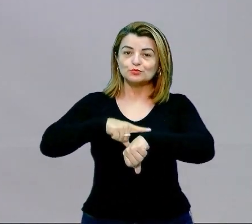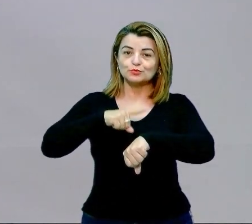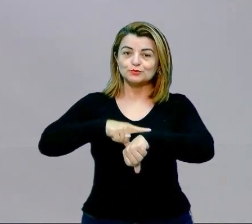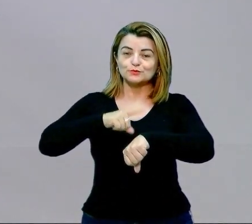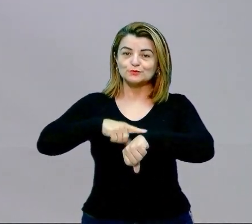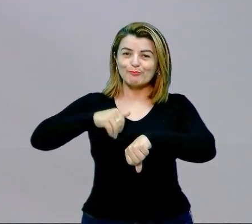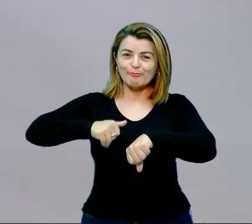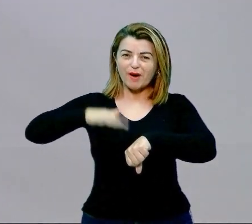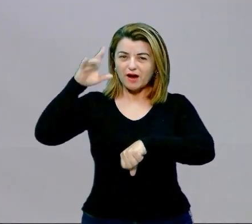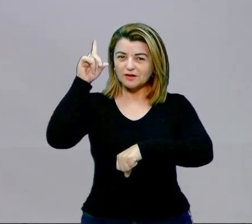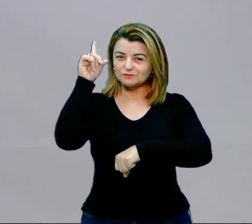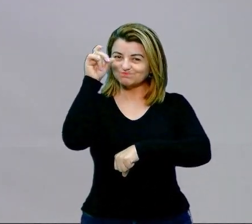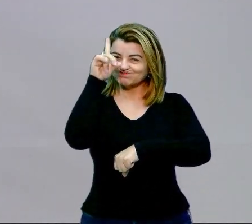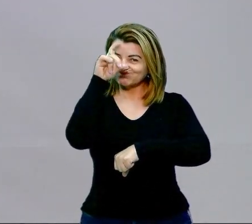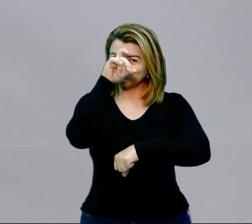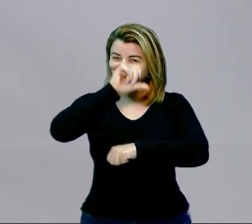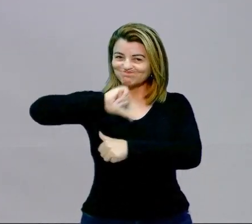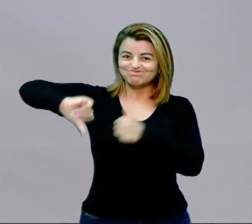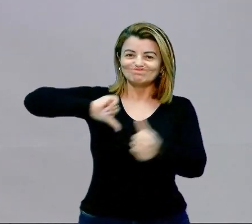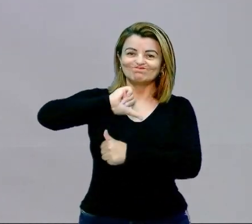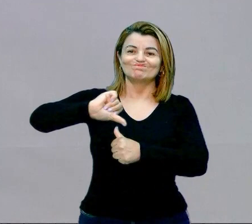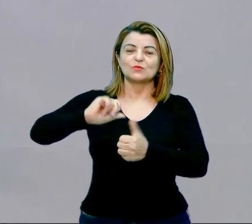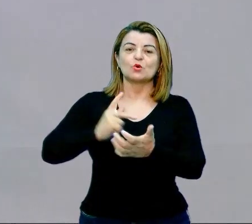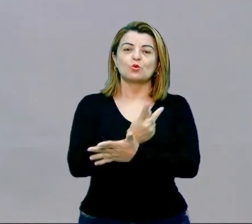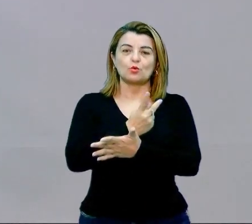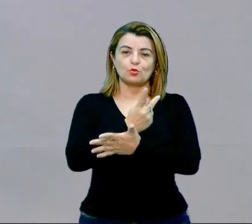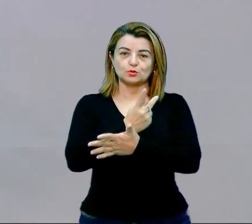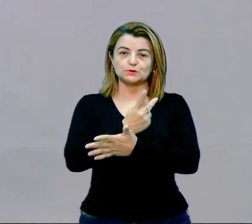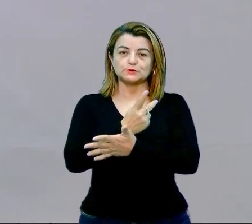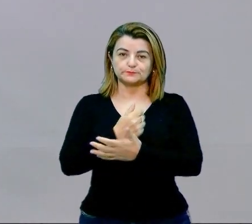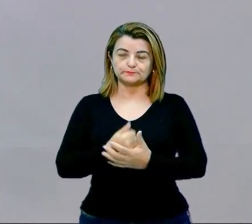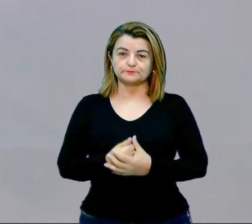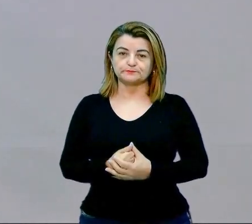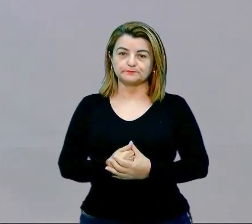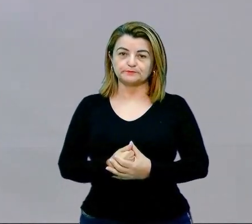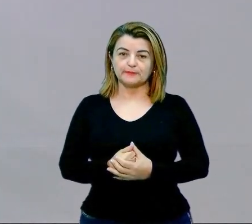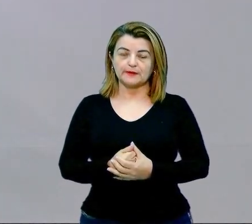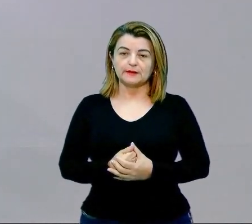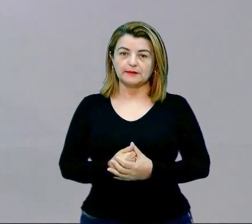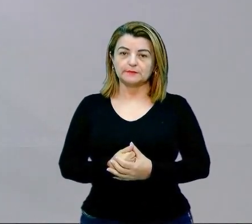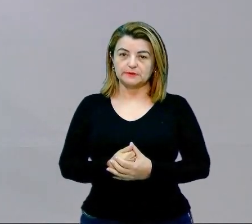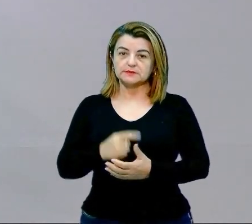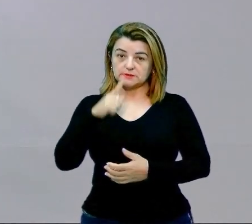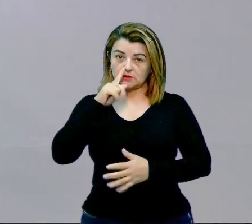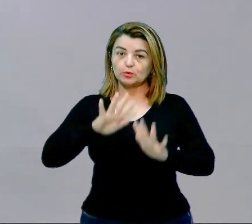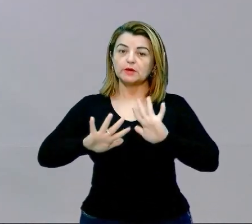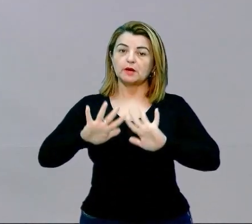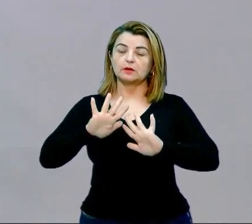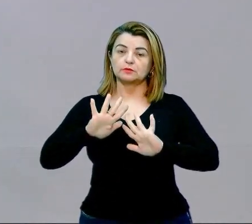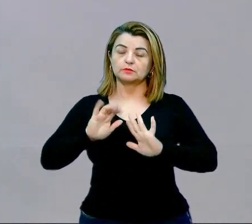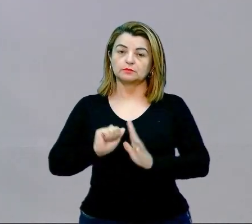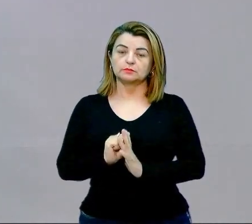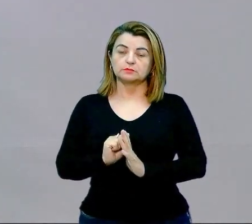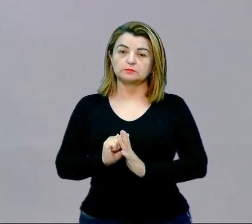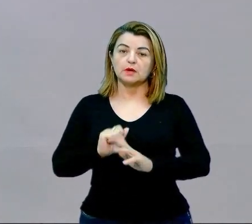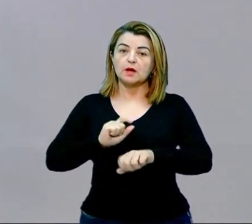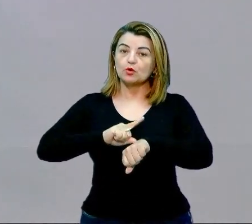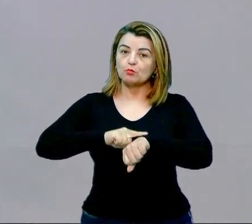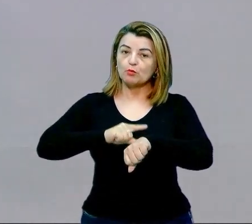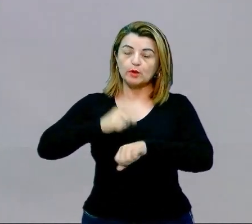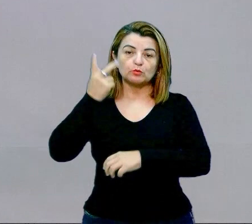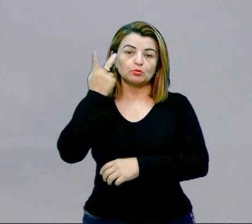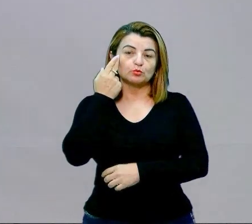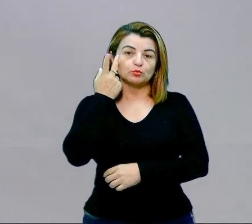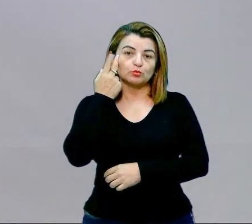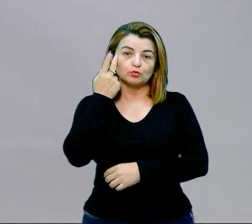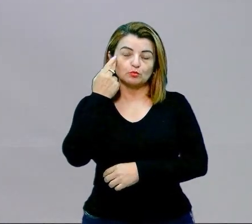mais complexos são as transformações. As transformações é que tem que ter cuidado. Mas no momento